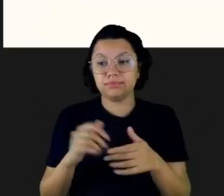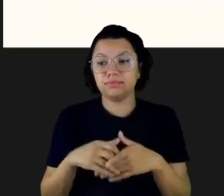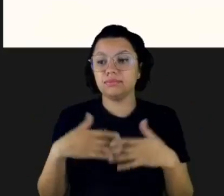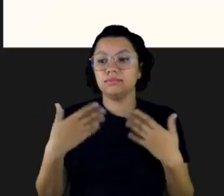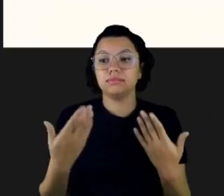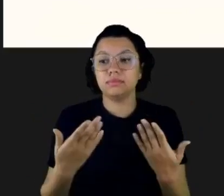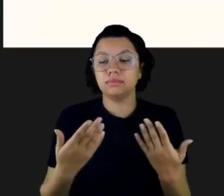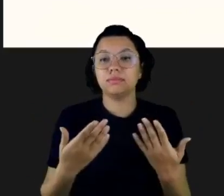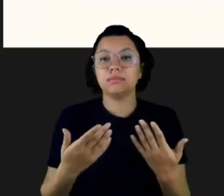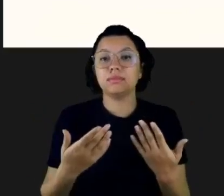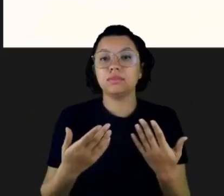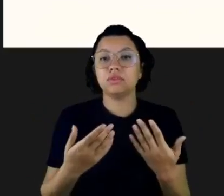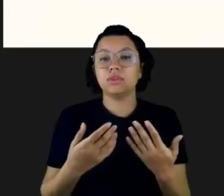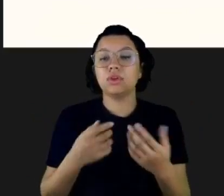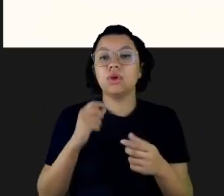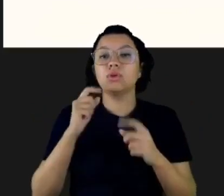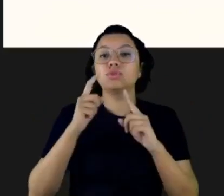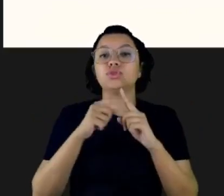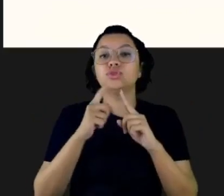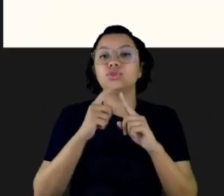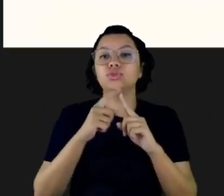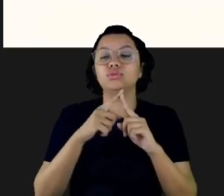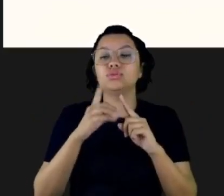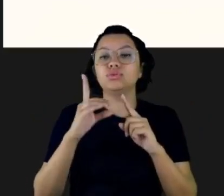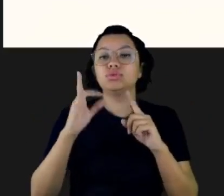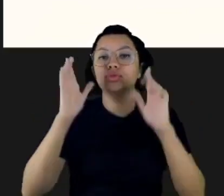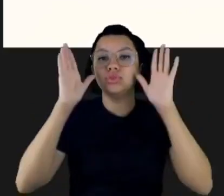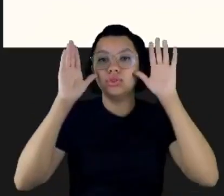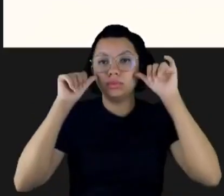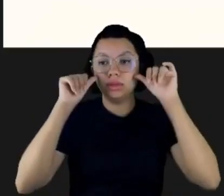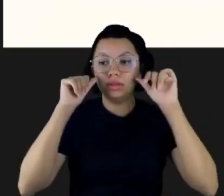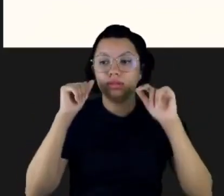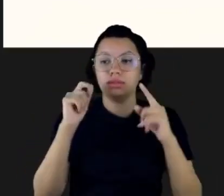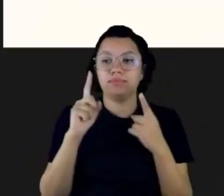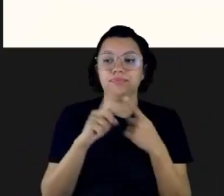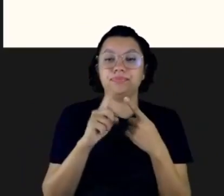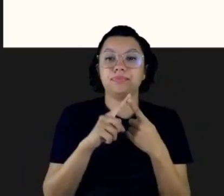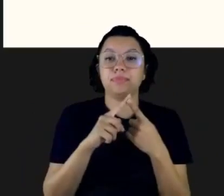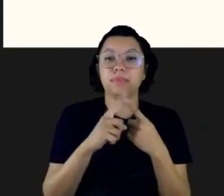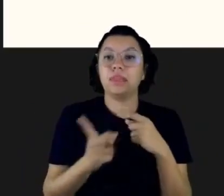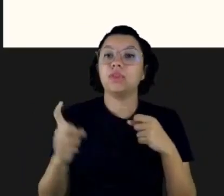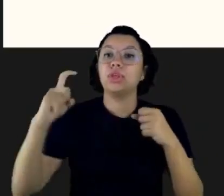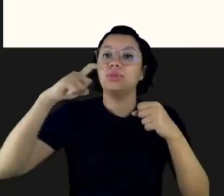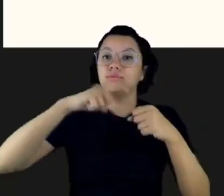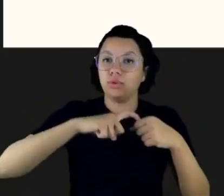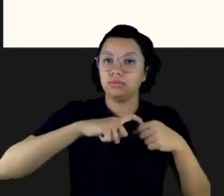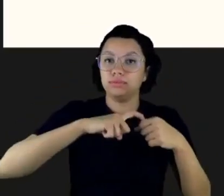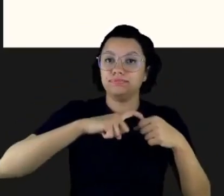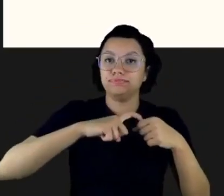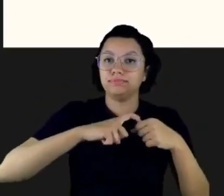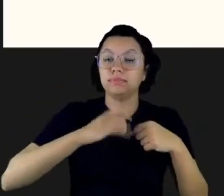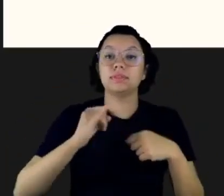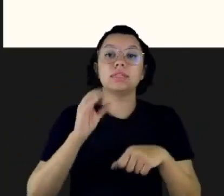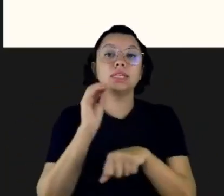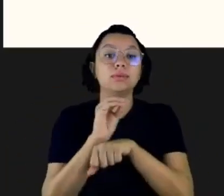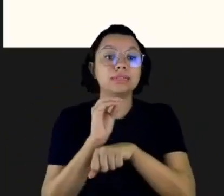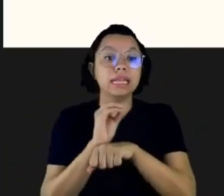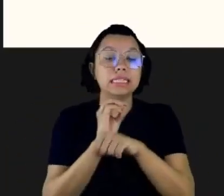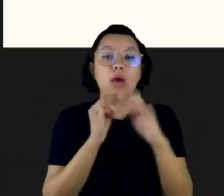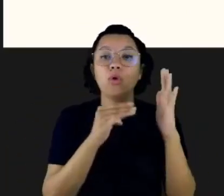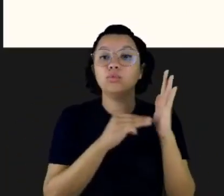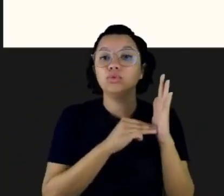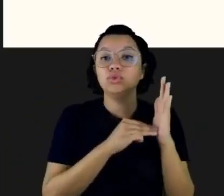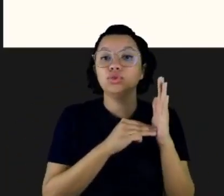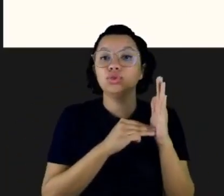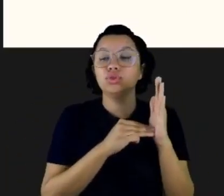tipos de demência? Existem demências que são reversíveis. Se eu tratar a causa, o quadro